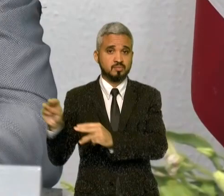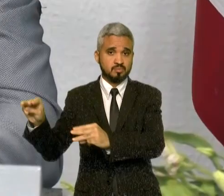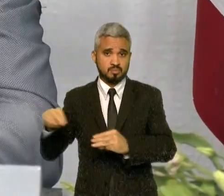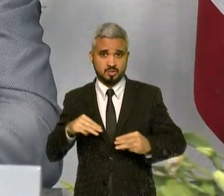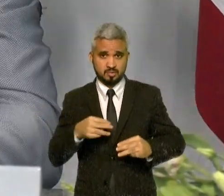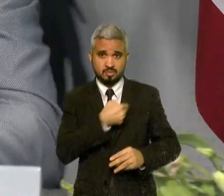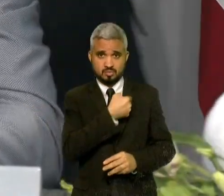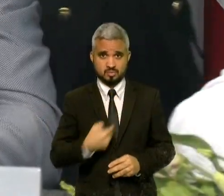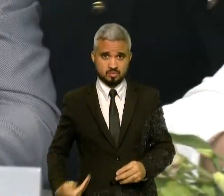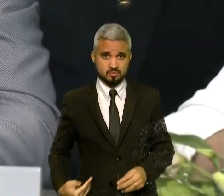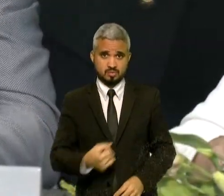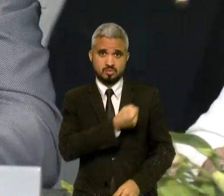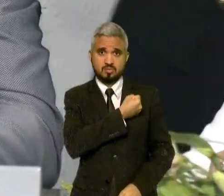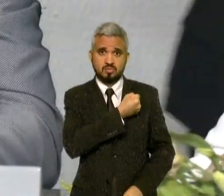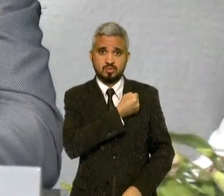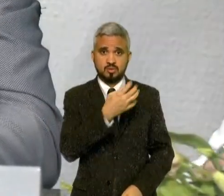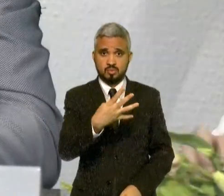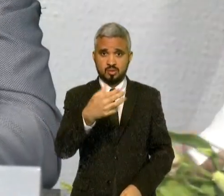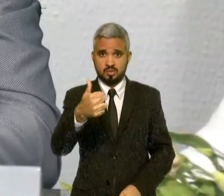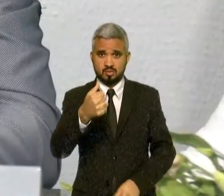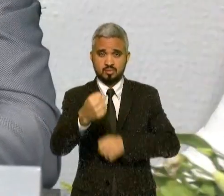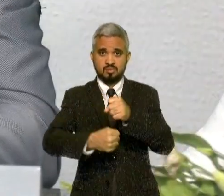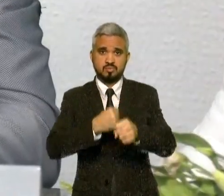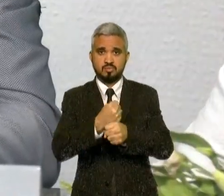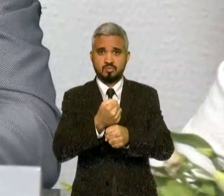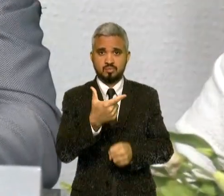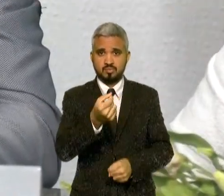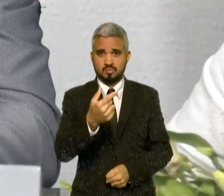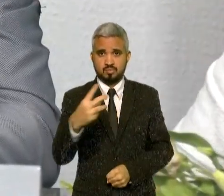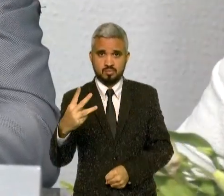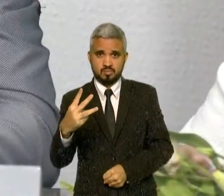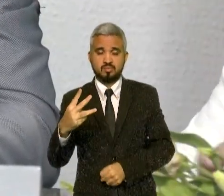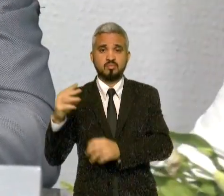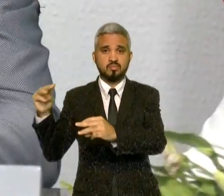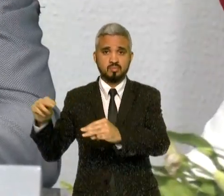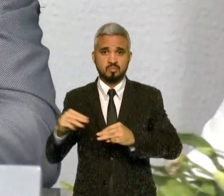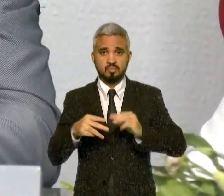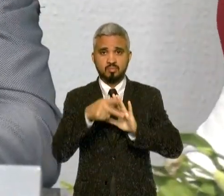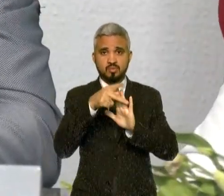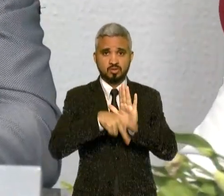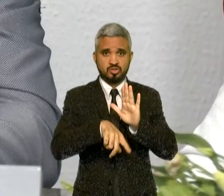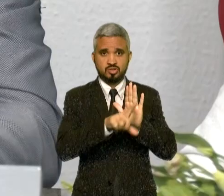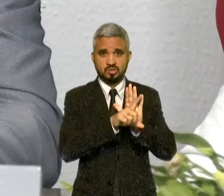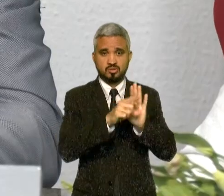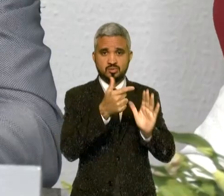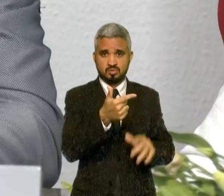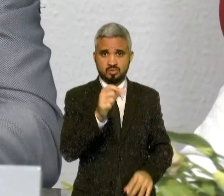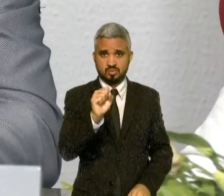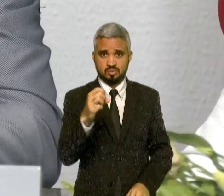número 41/2023 da Autoria do Poder Executivo, encaminhando o projeto de lei número 284/2023, que altera a lei de